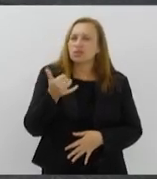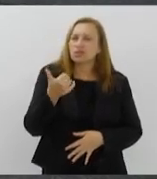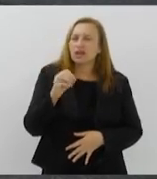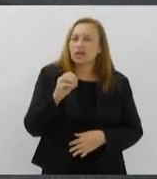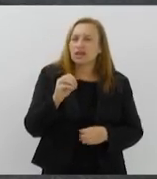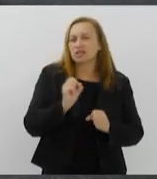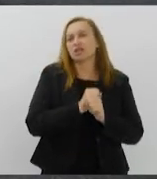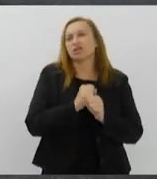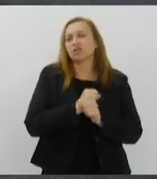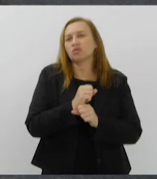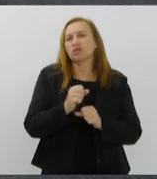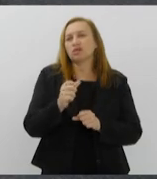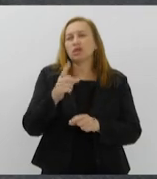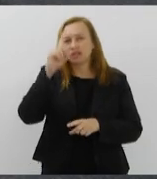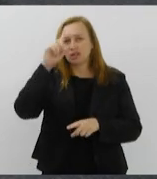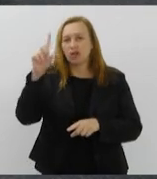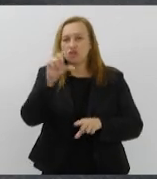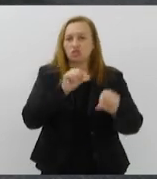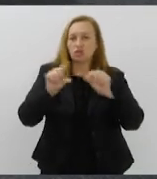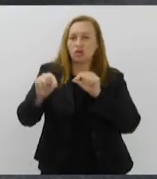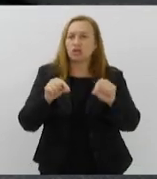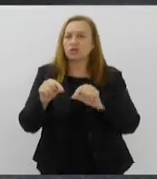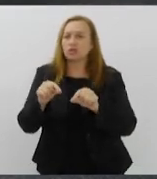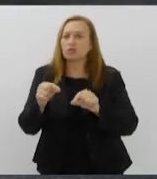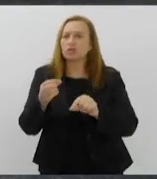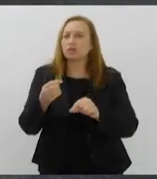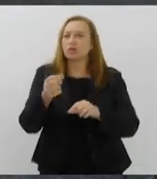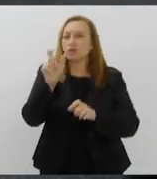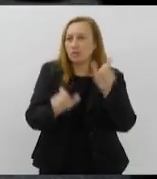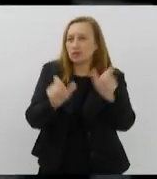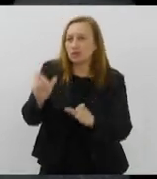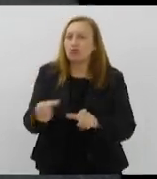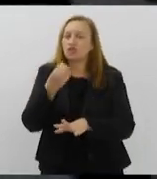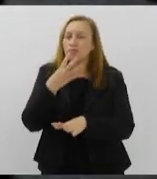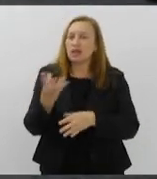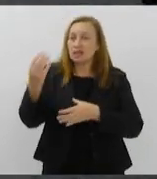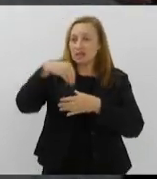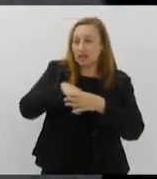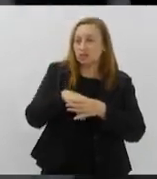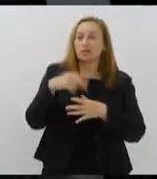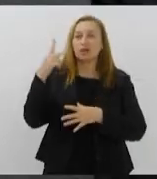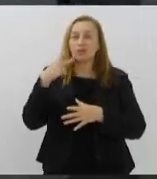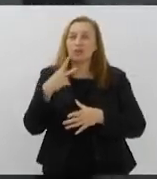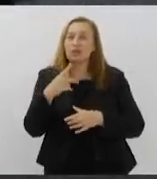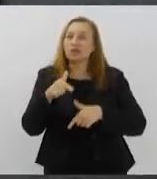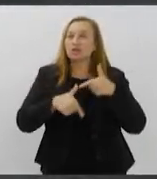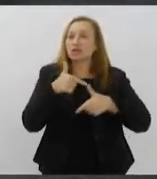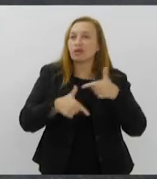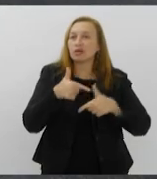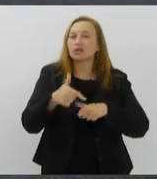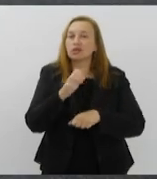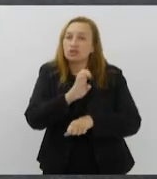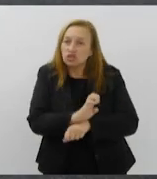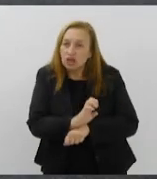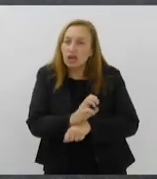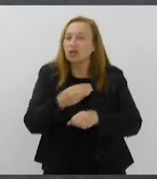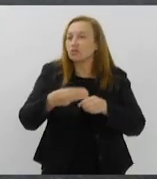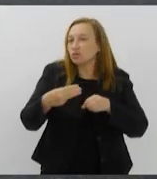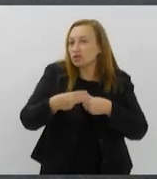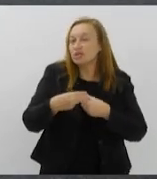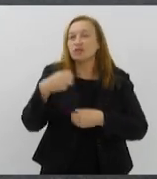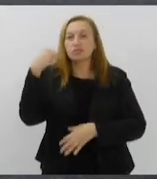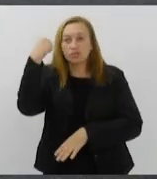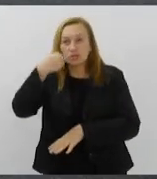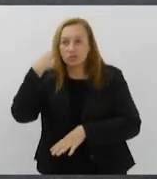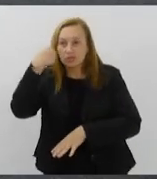levantando pessoas de bem para que possam conduzir cadeiras dentro da política, no Estado, nos municípios, no Congresso